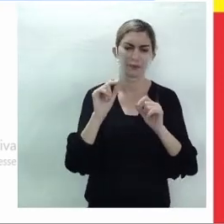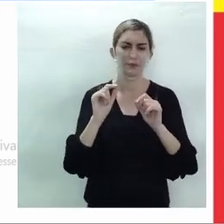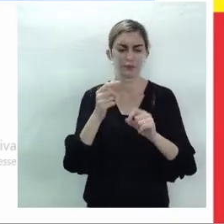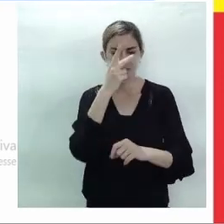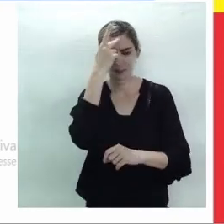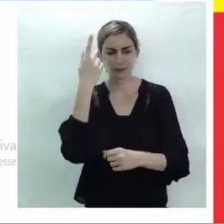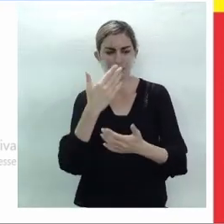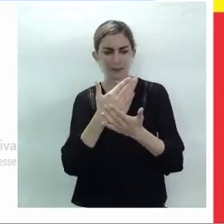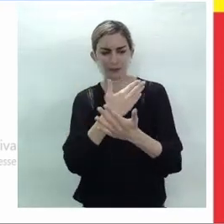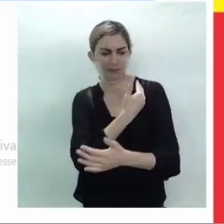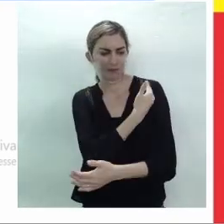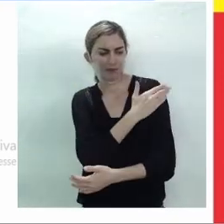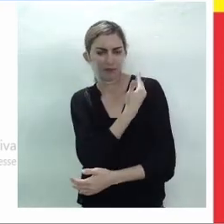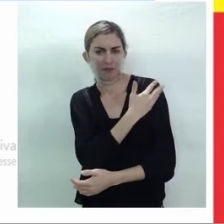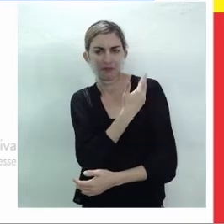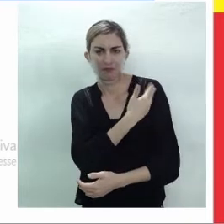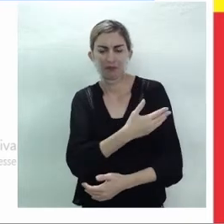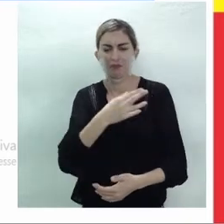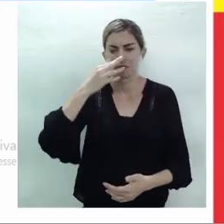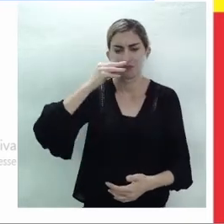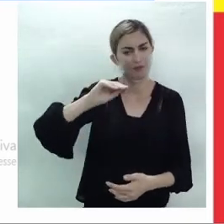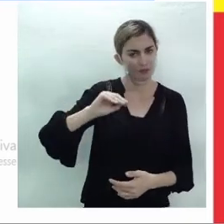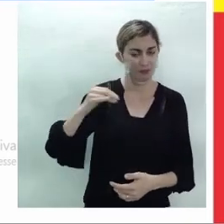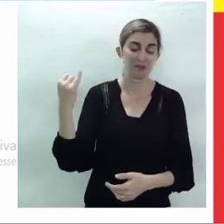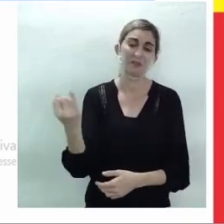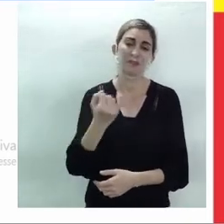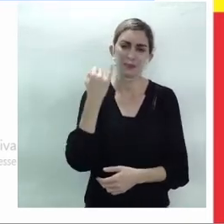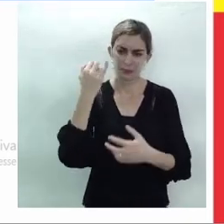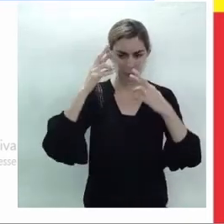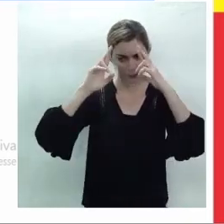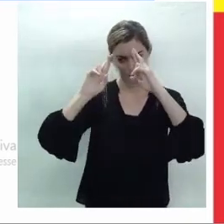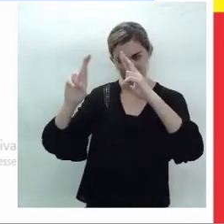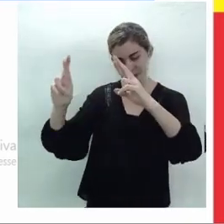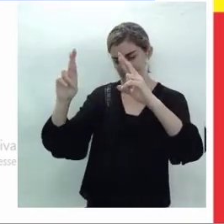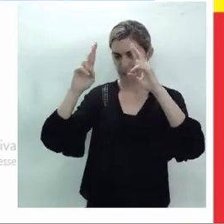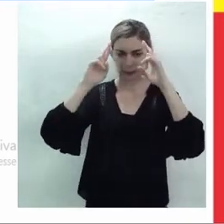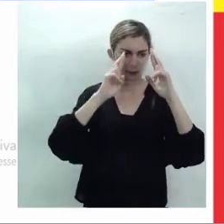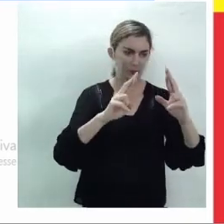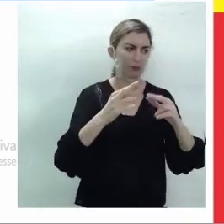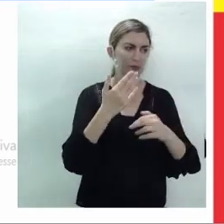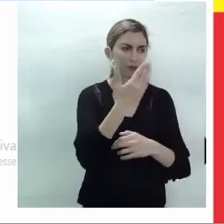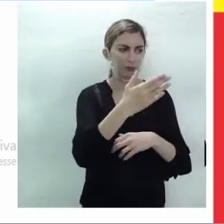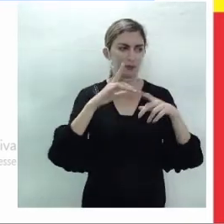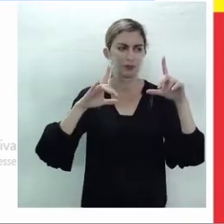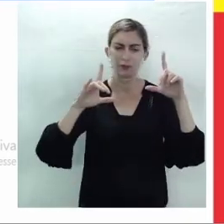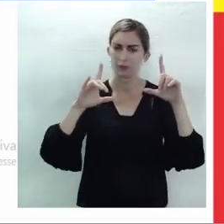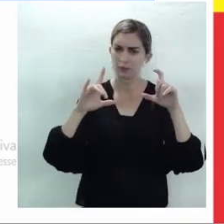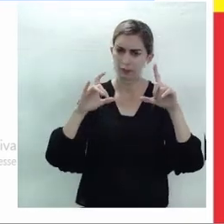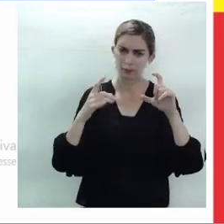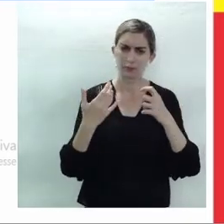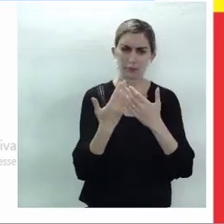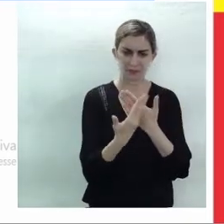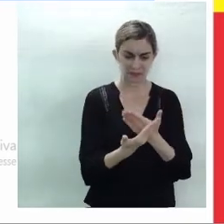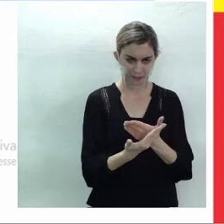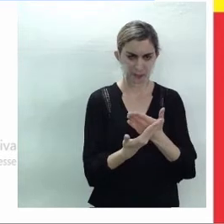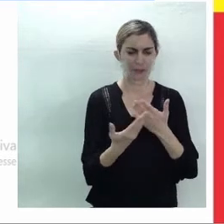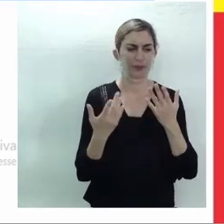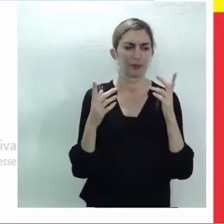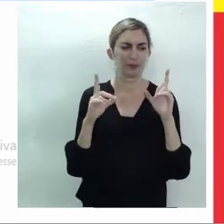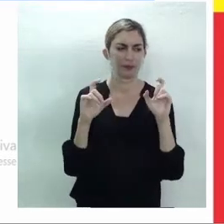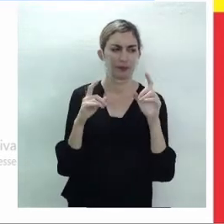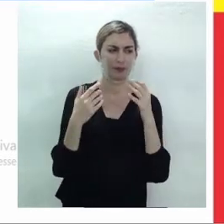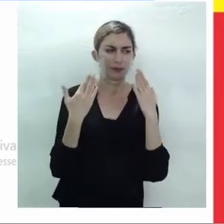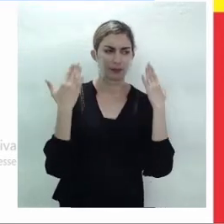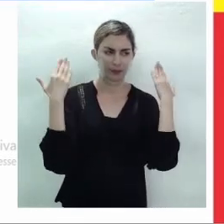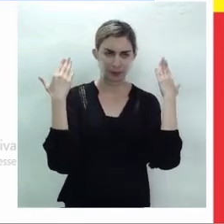questão do quê? Do preconceito. Então é importante o respeito. Essa fotografia, essa foto,